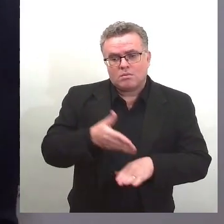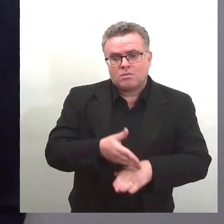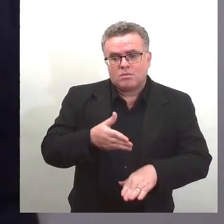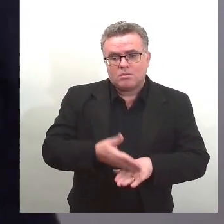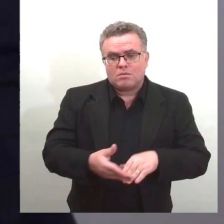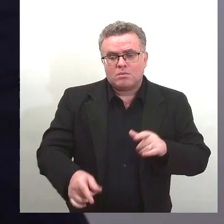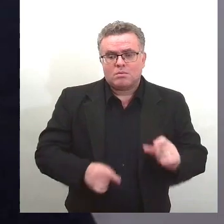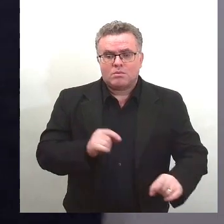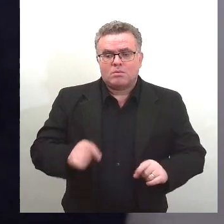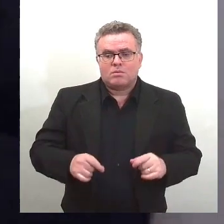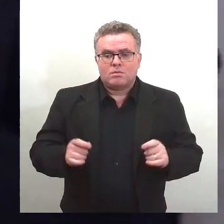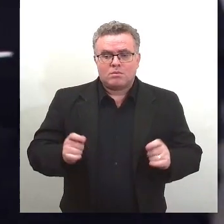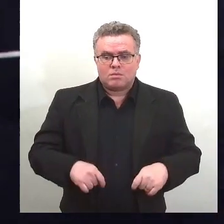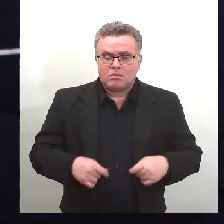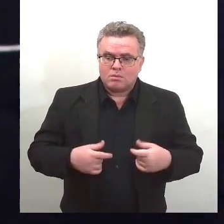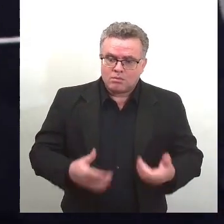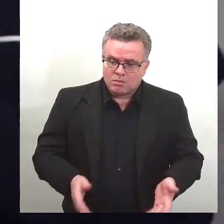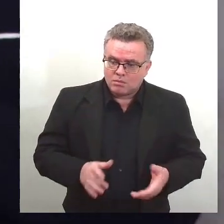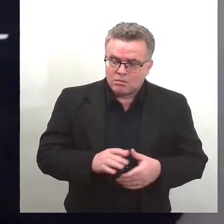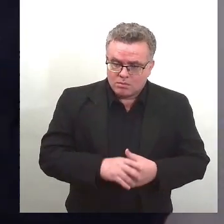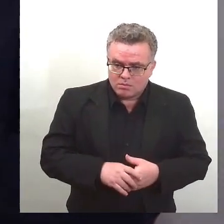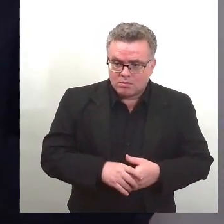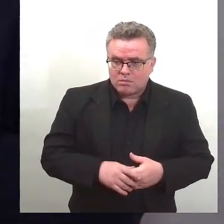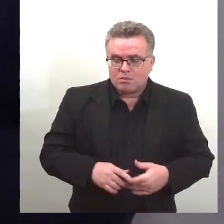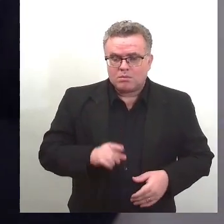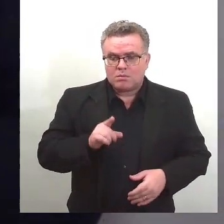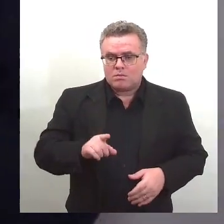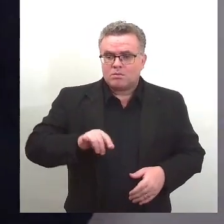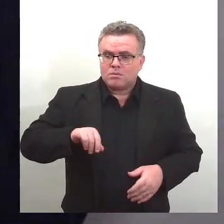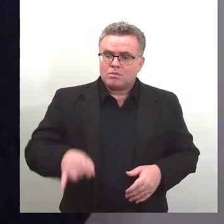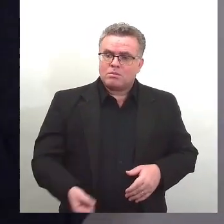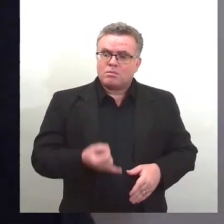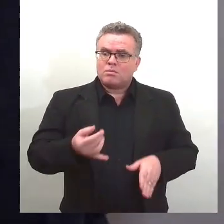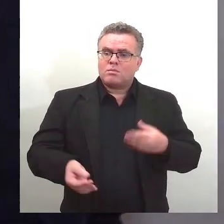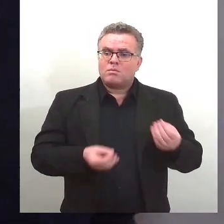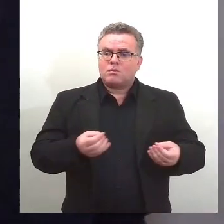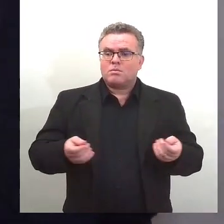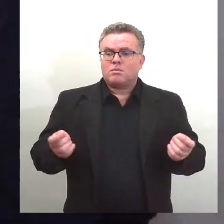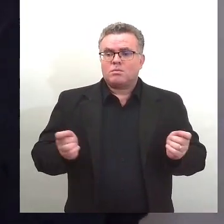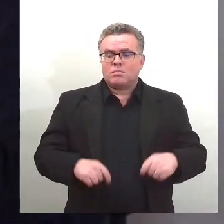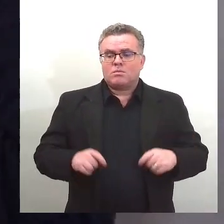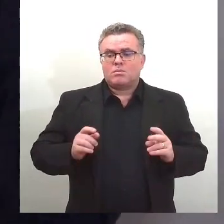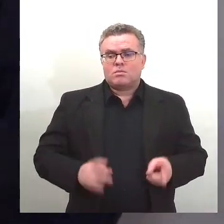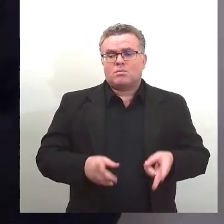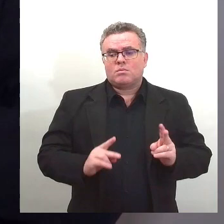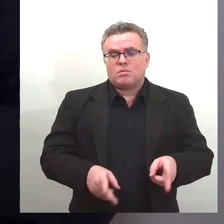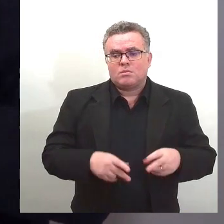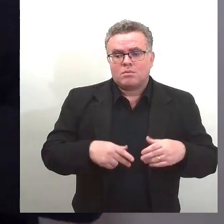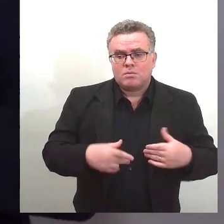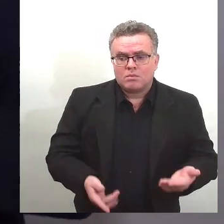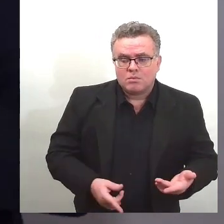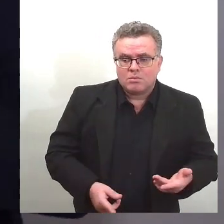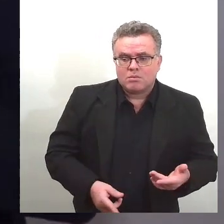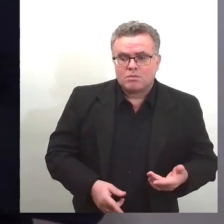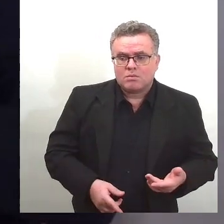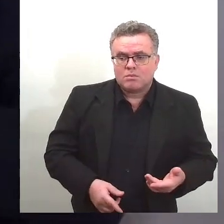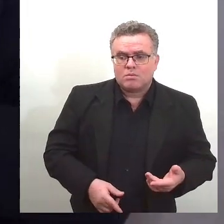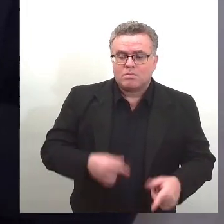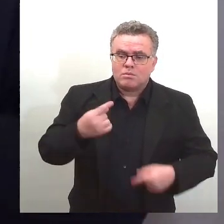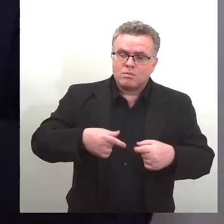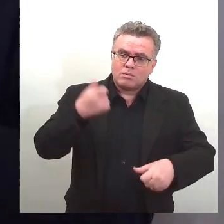letivo. Deputado, o senhor aproveitou o ensejo e inclusive abriu o seu discurso fazendo aí